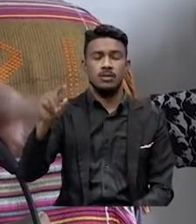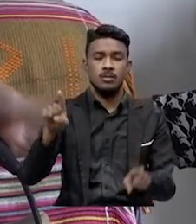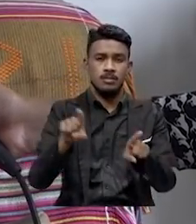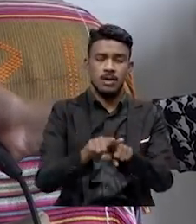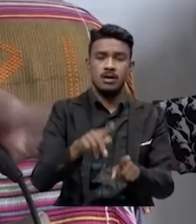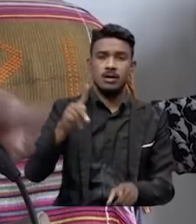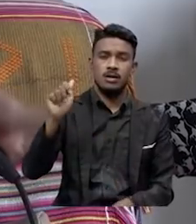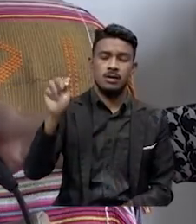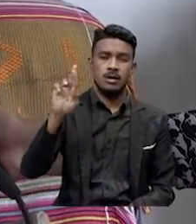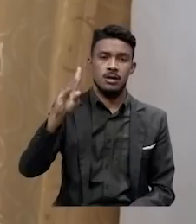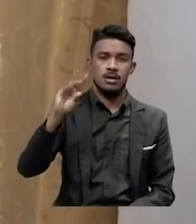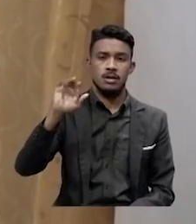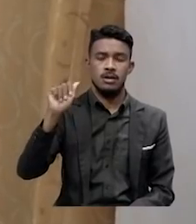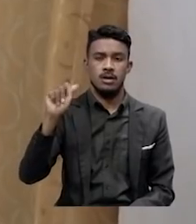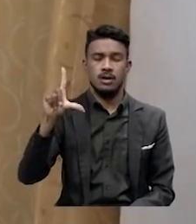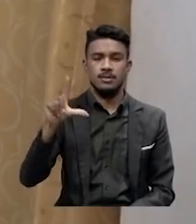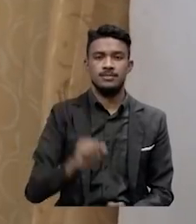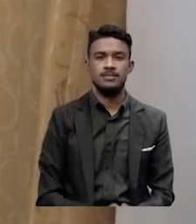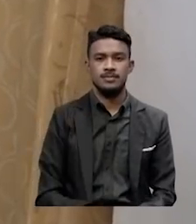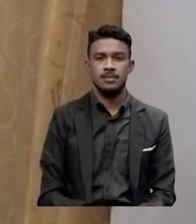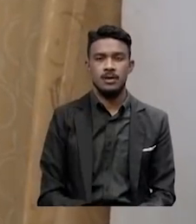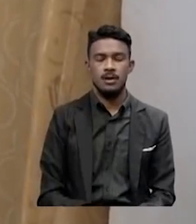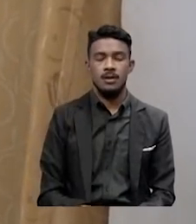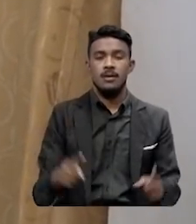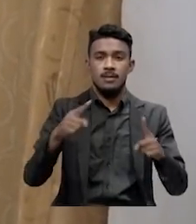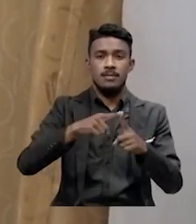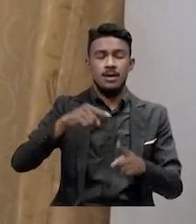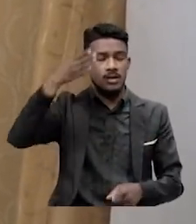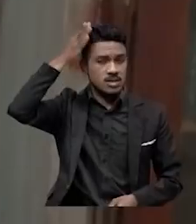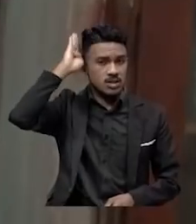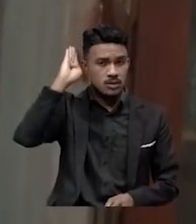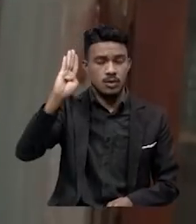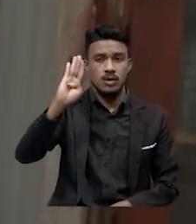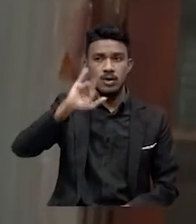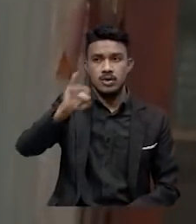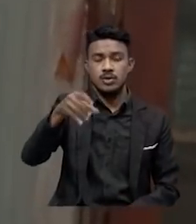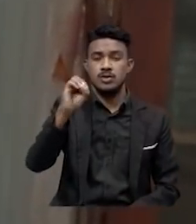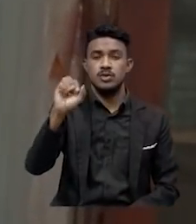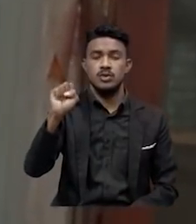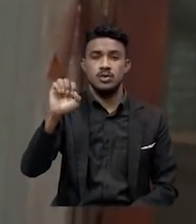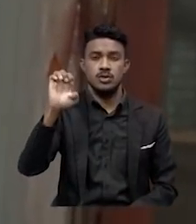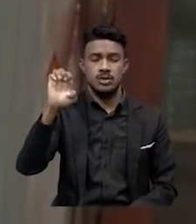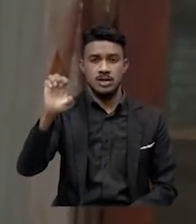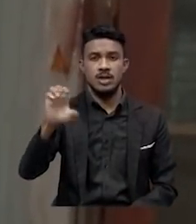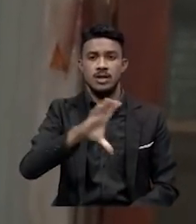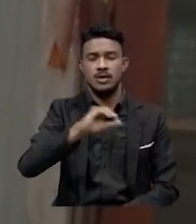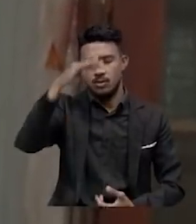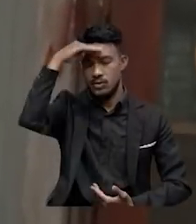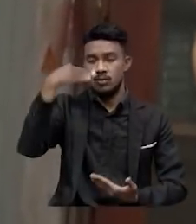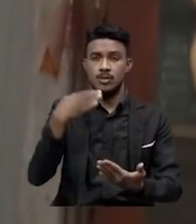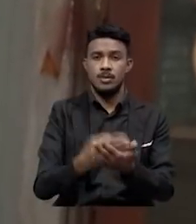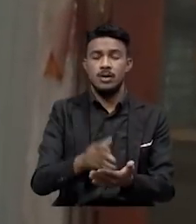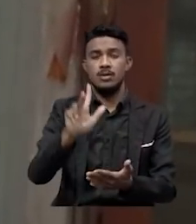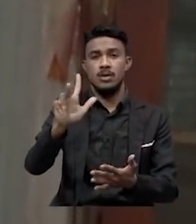bema familia karakatomos. Ba Senhor José do Carmo da Silva, ni oang mane da toluk husi maung aling